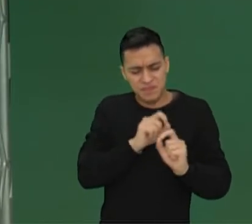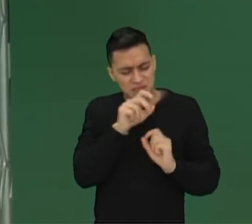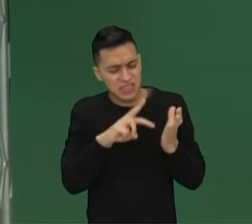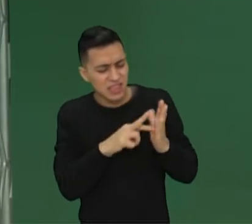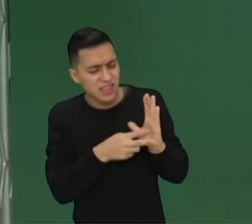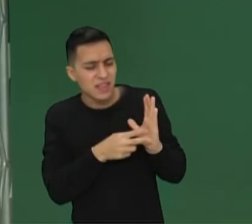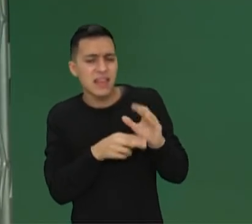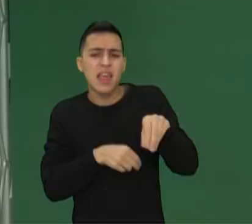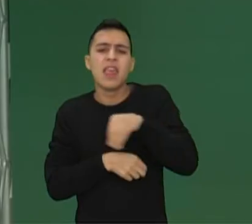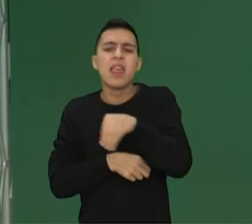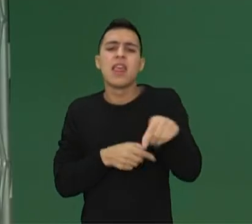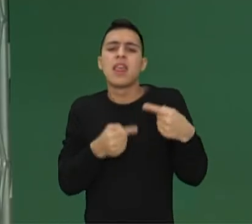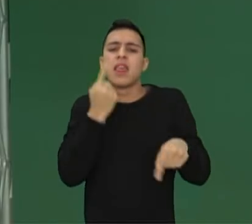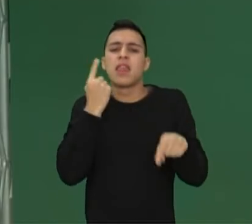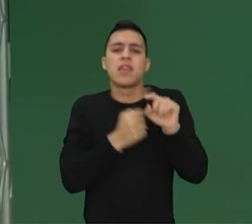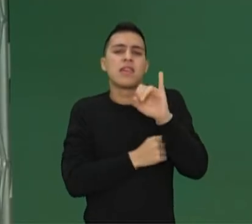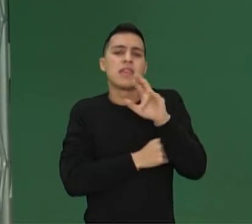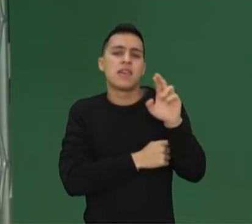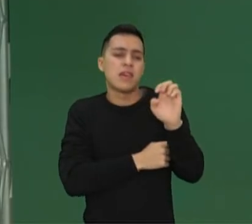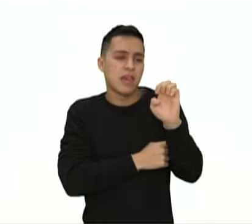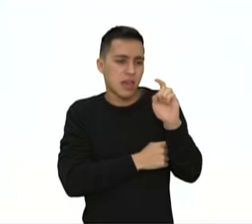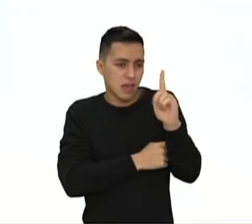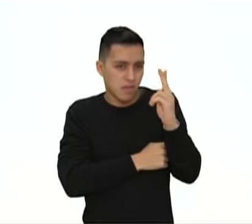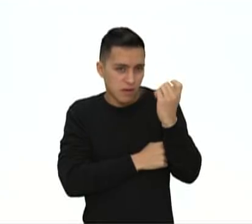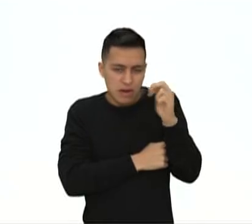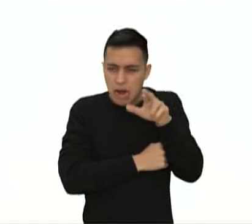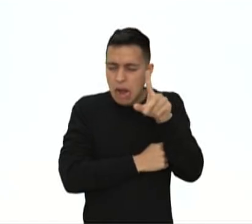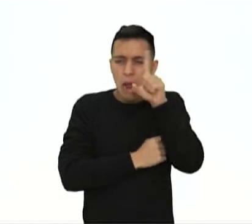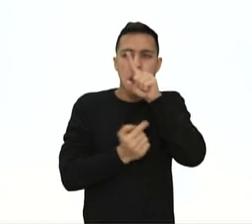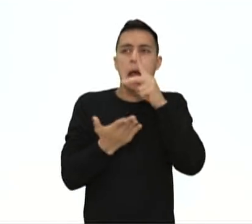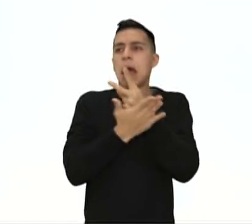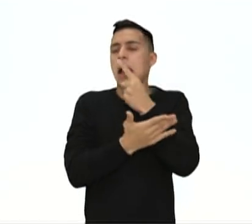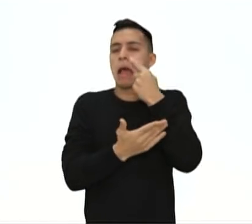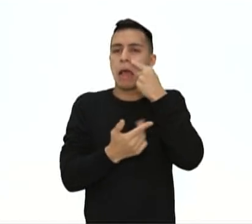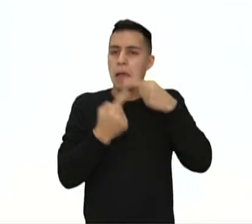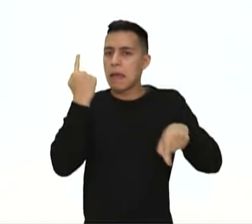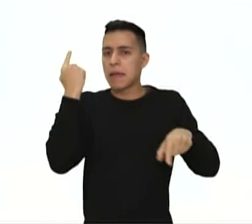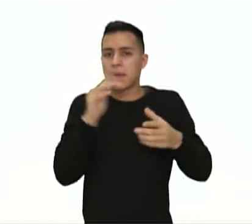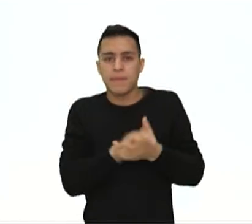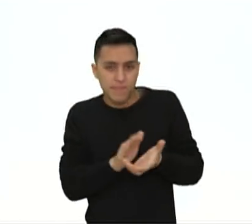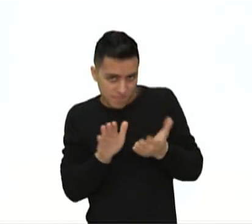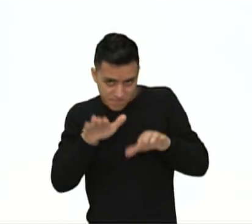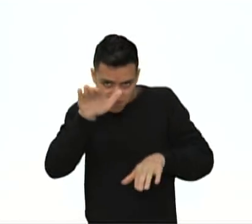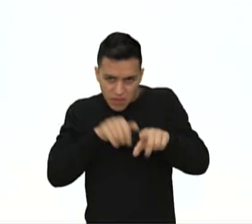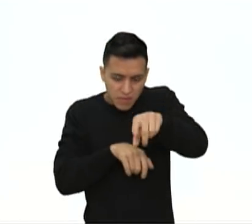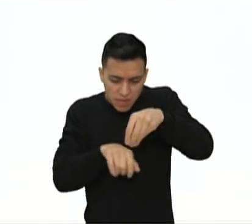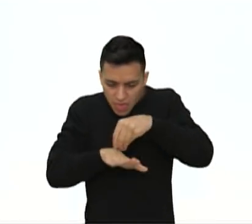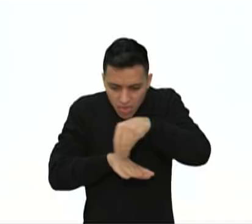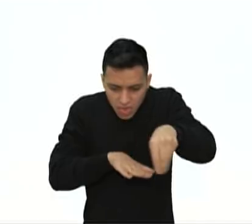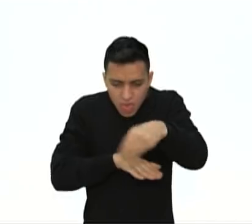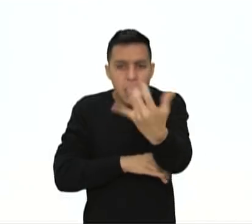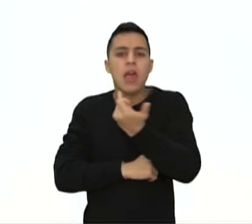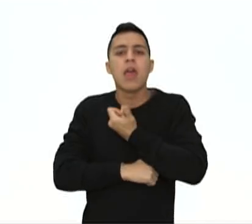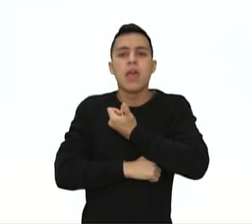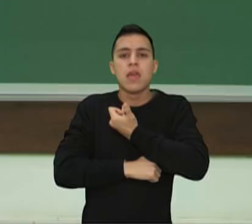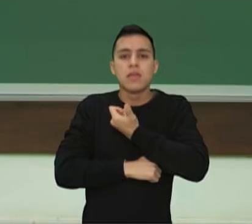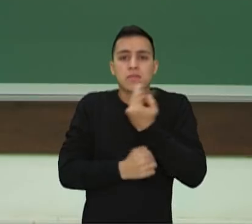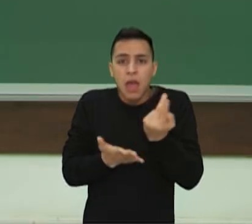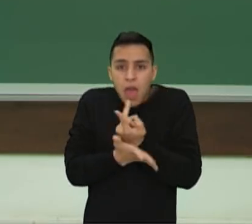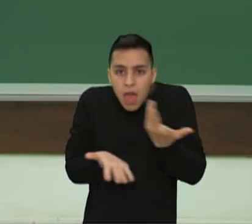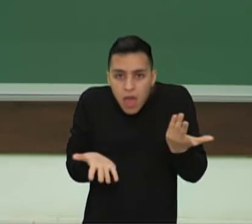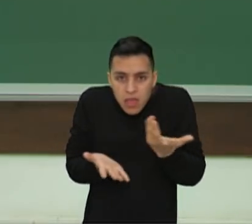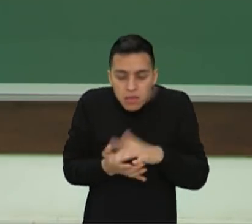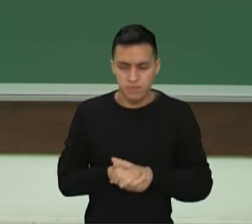lances irregulares no xadrez, né? Então, normalmente você fez uma jogada irregular, seu adversário vai falar, ó, tá errado, né?